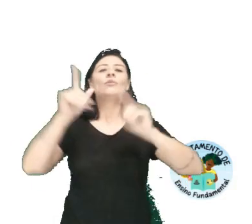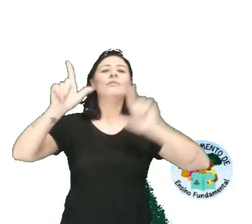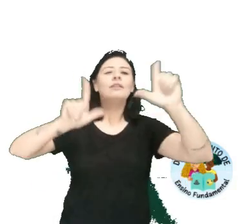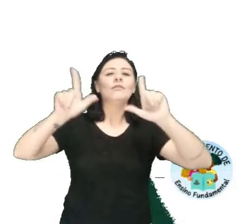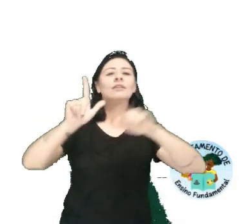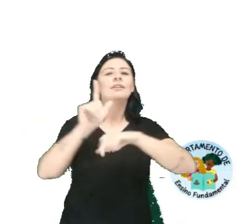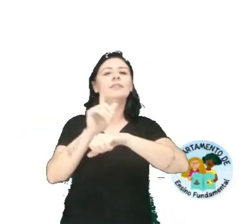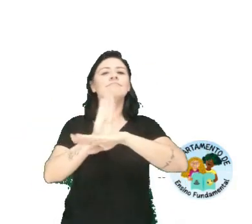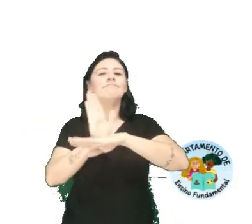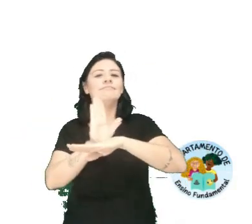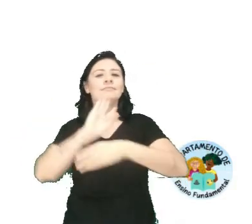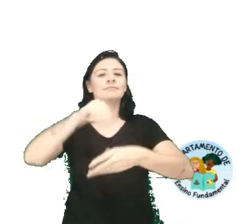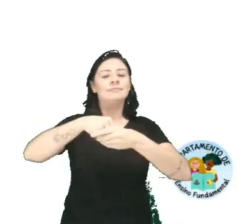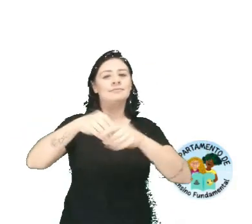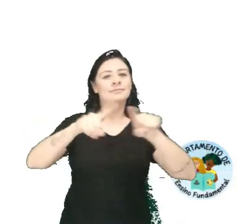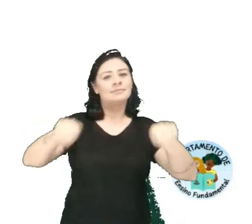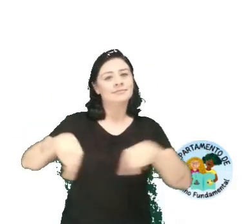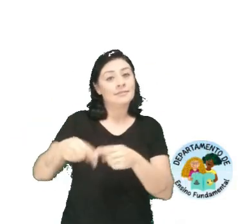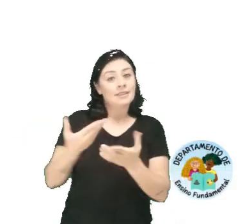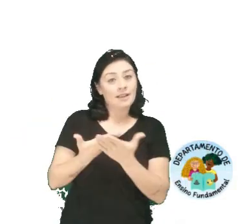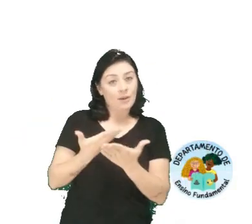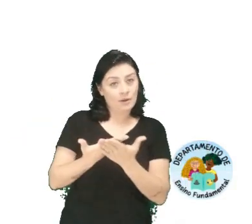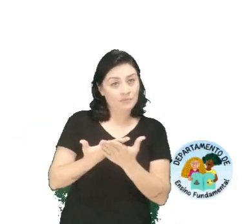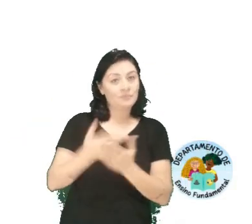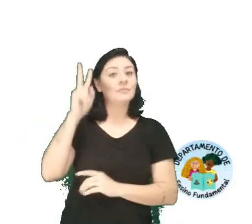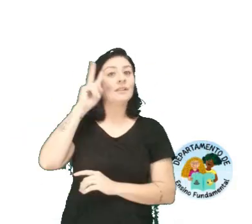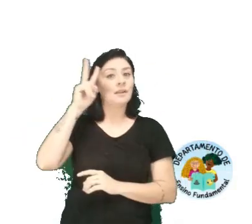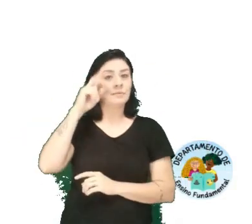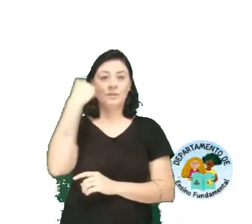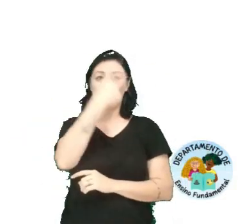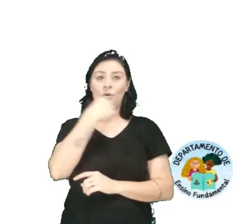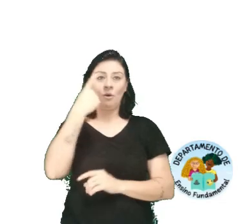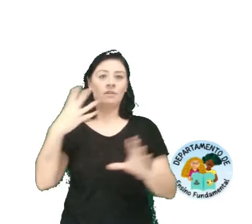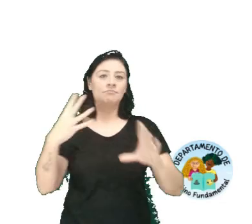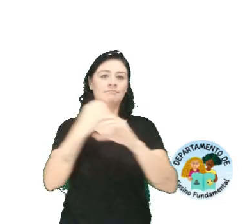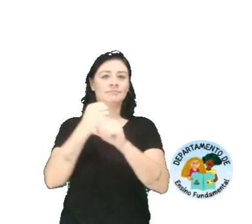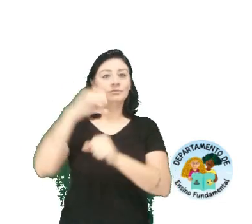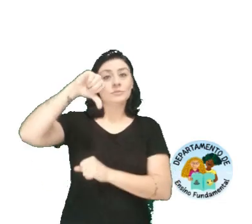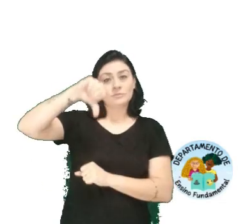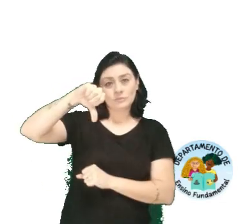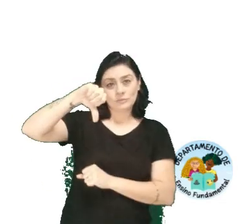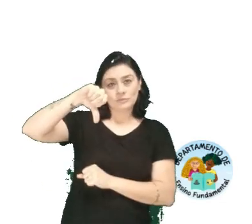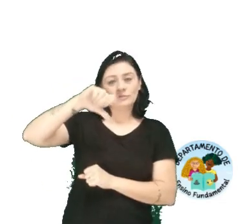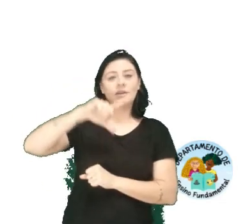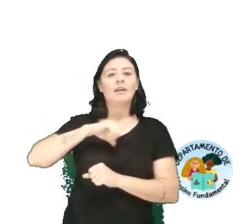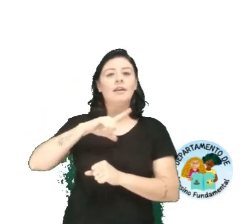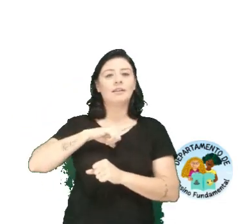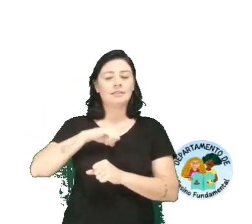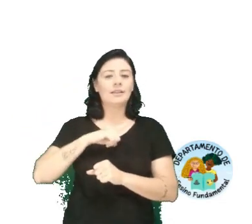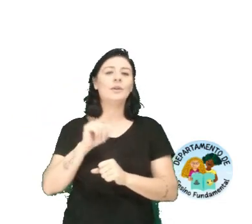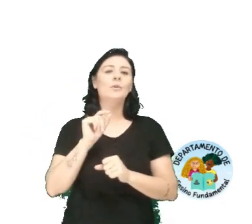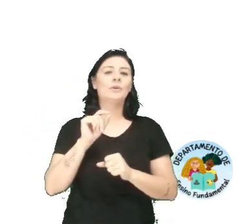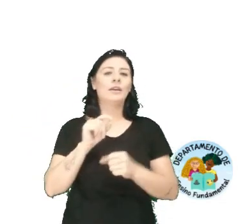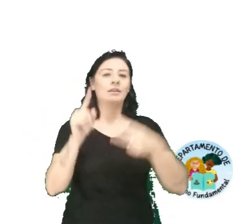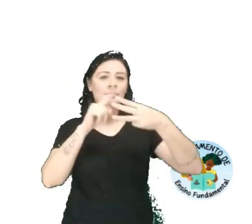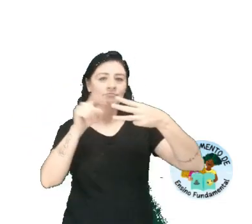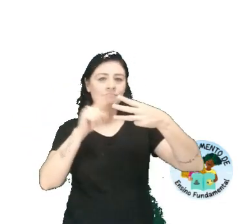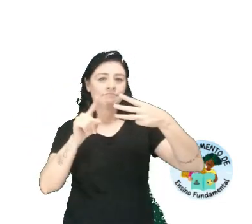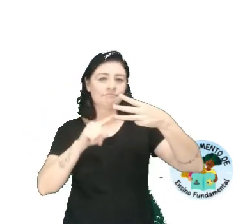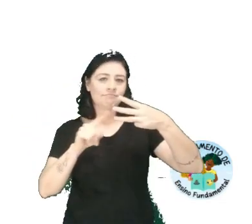aula. Relembrando que a carga horária ela é de 9 horas e que está distribuída nesses